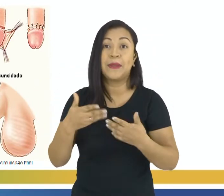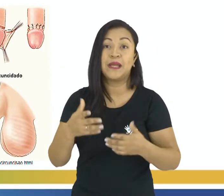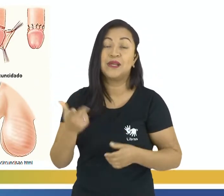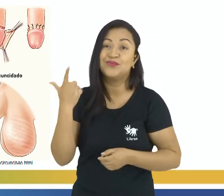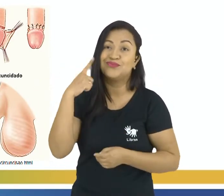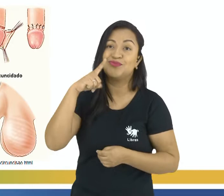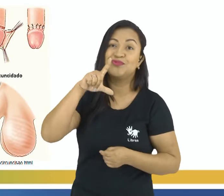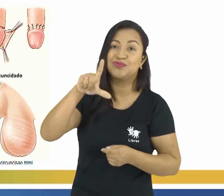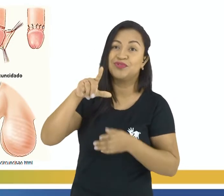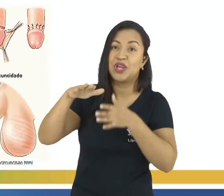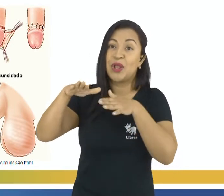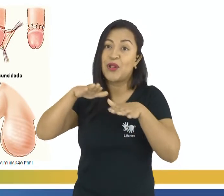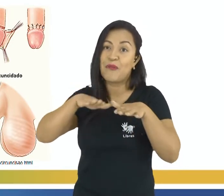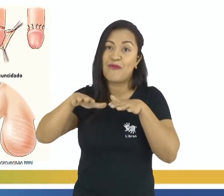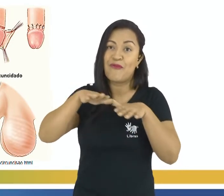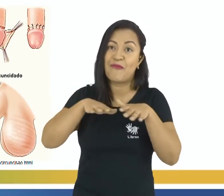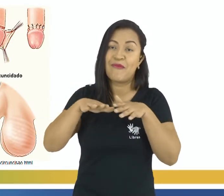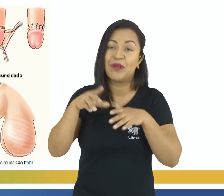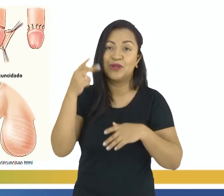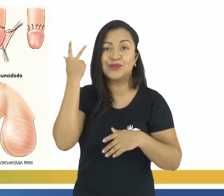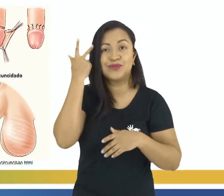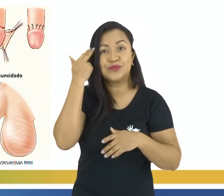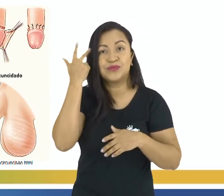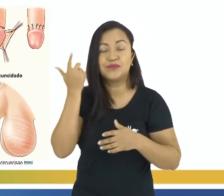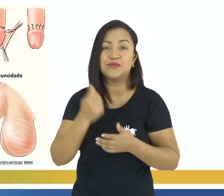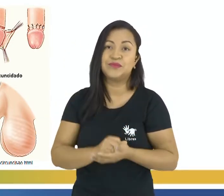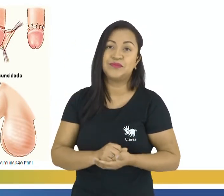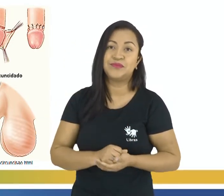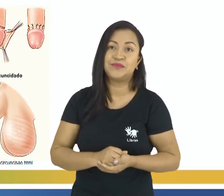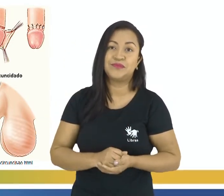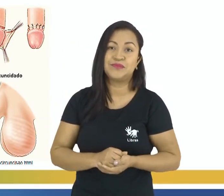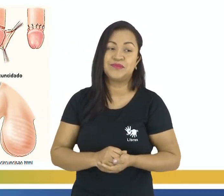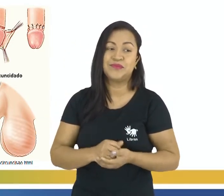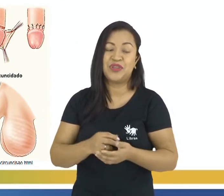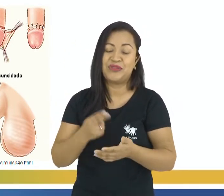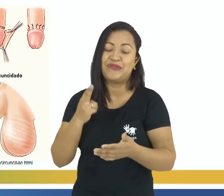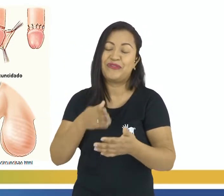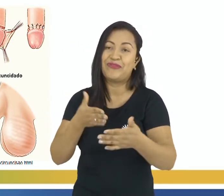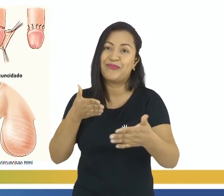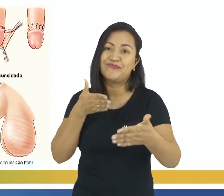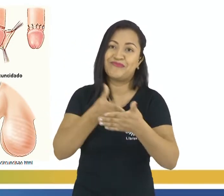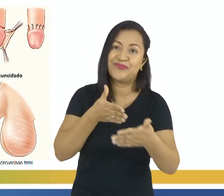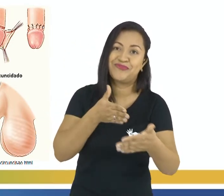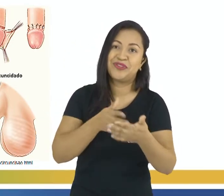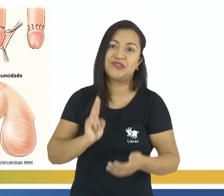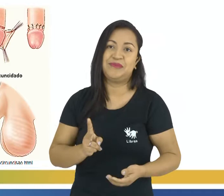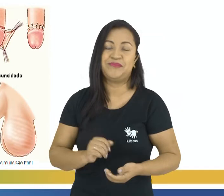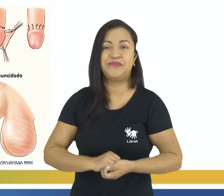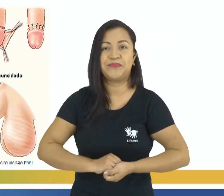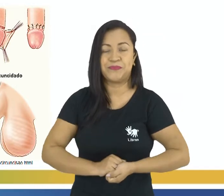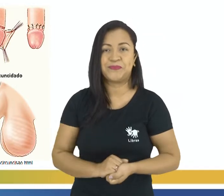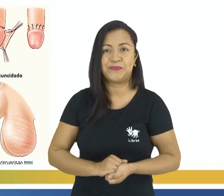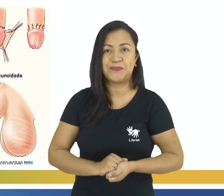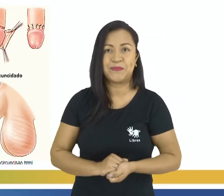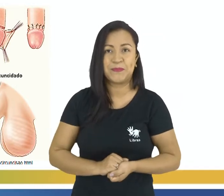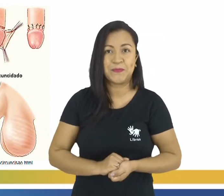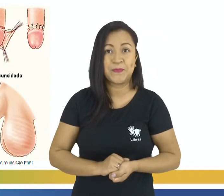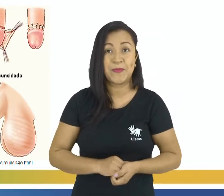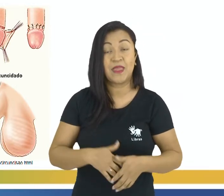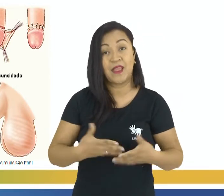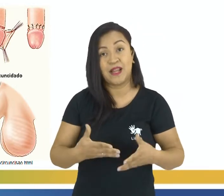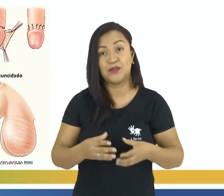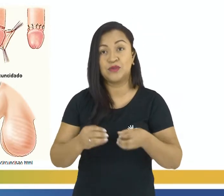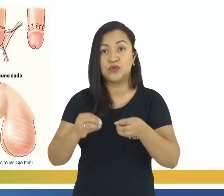consiga ter a movimentação normal e não fique todo o tempo preso em cima da glande. Além disso, os